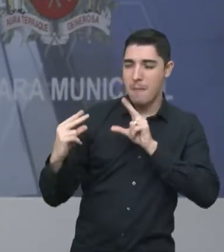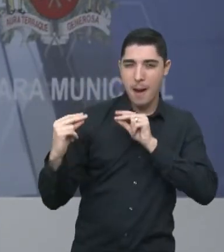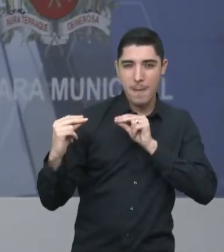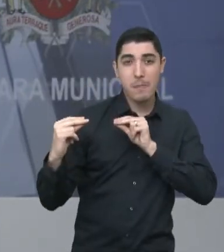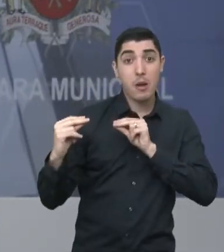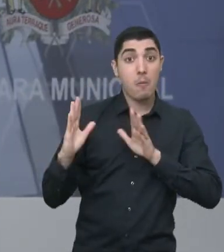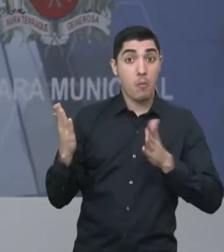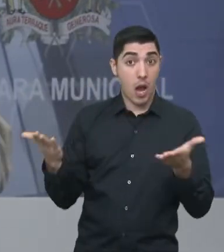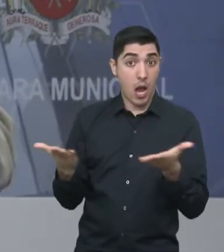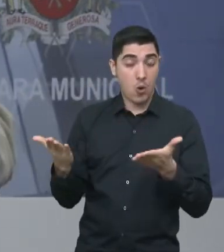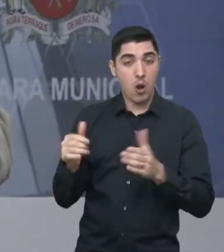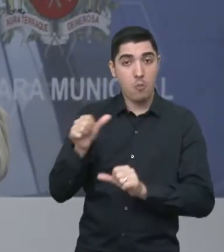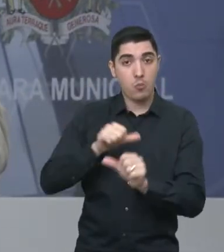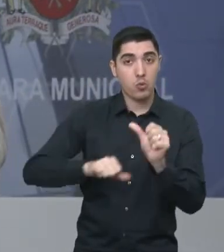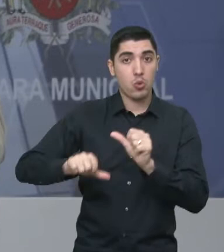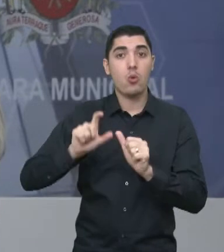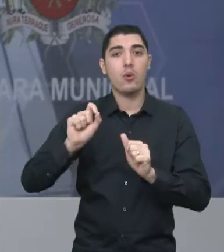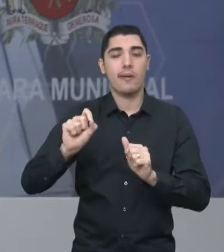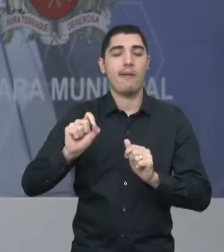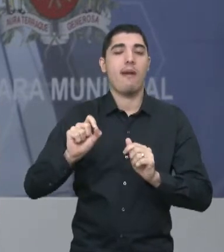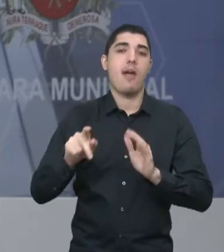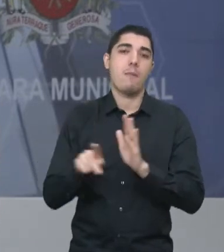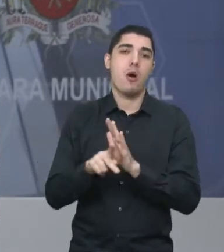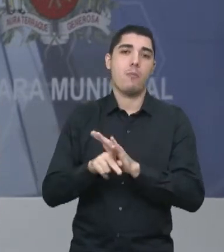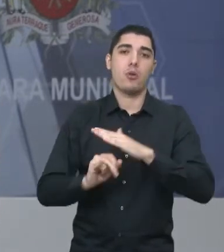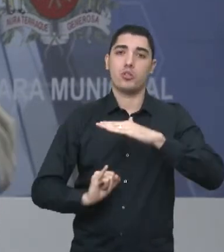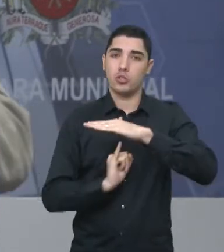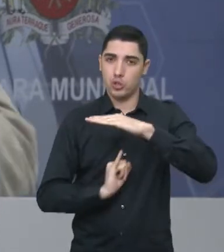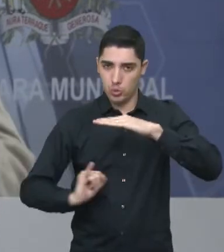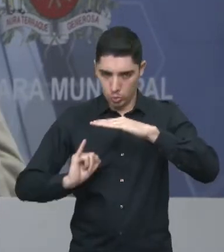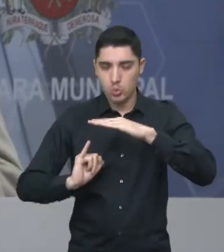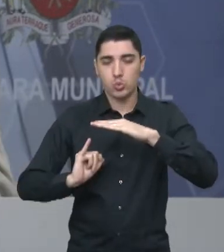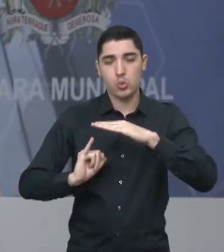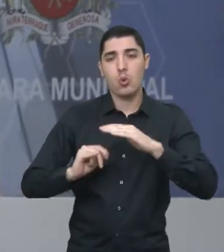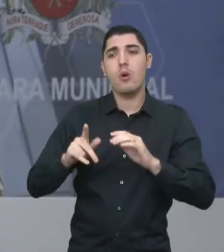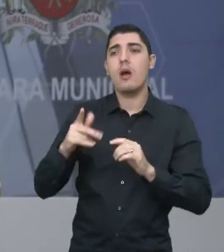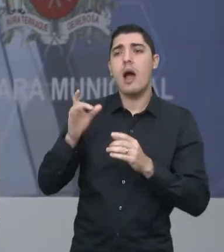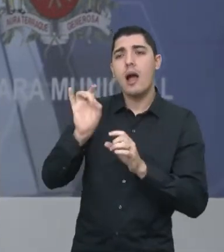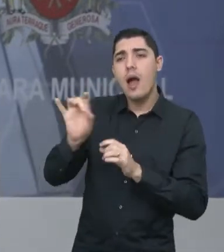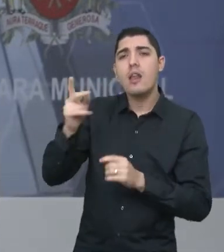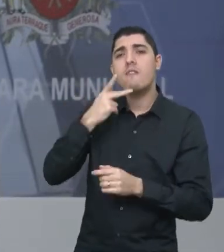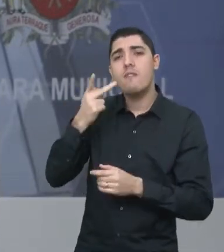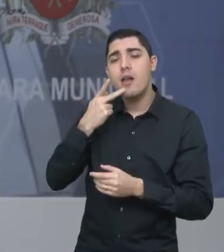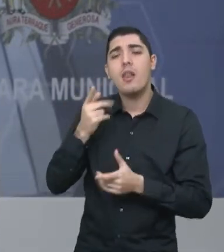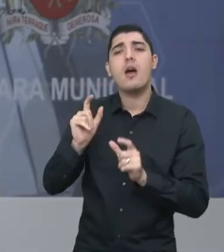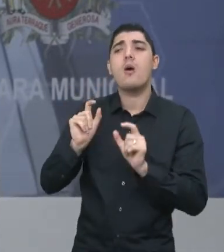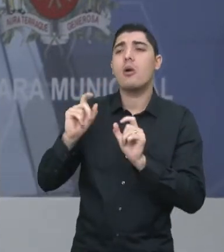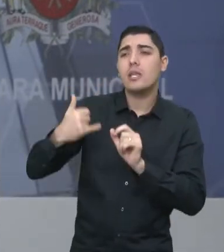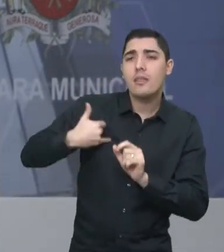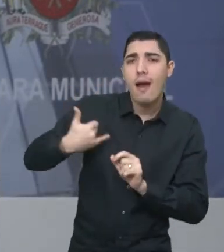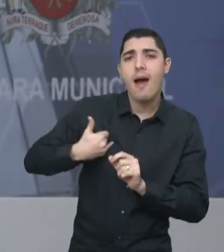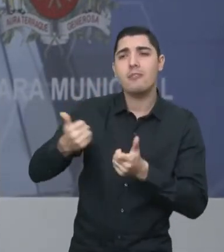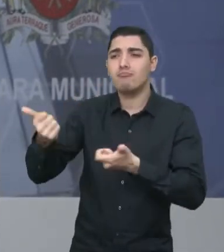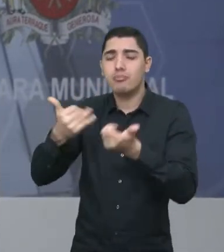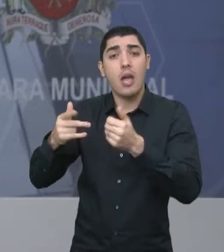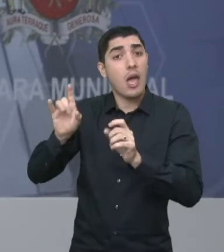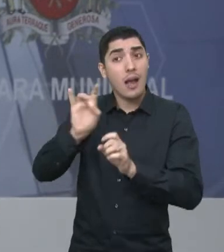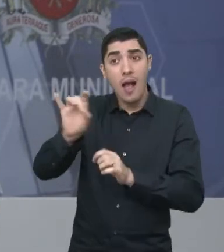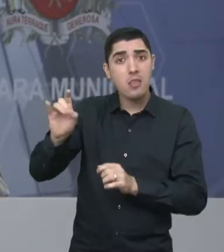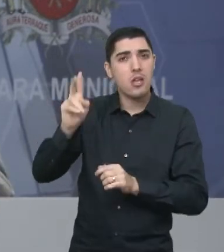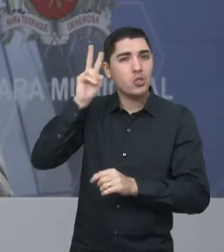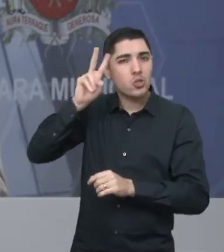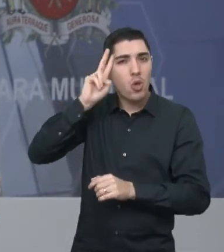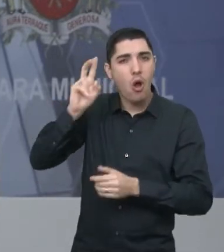é um instituto, a falarem um pouquinho como eles começaram, a idade de cada um. Ali ficou uma roda de conversa muito agradável.